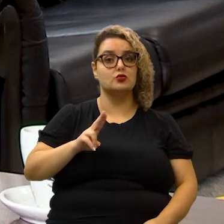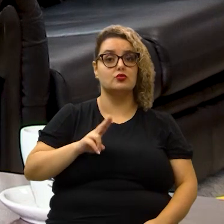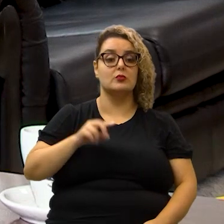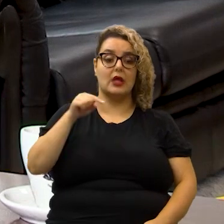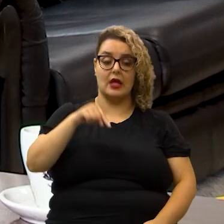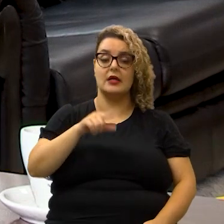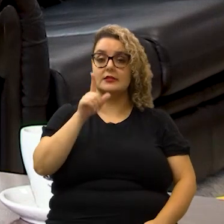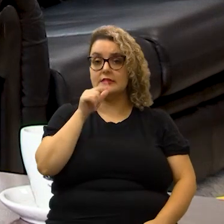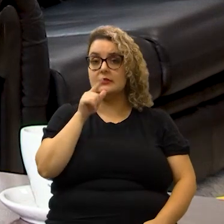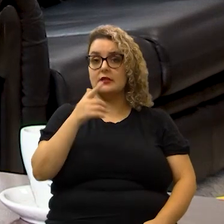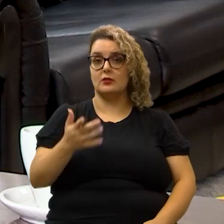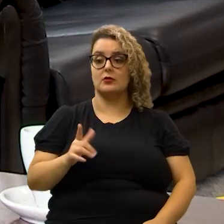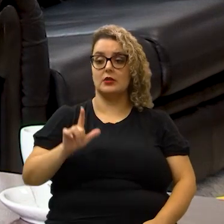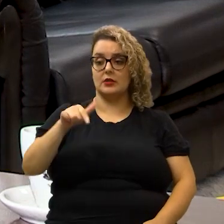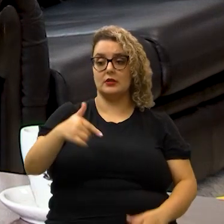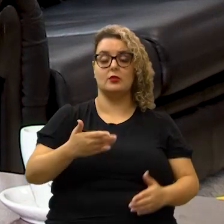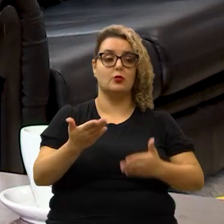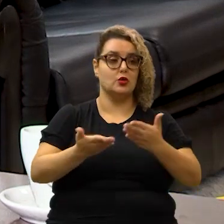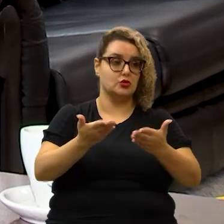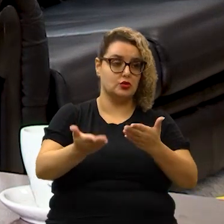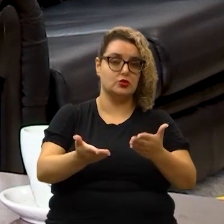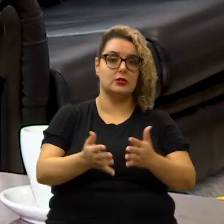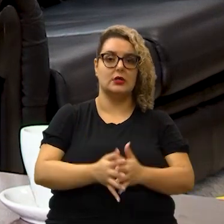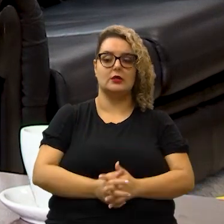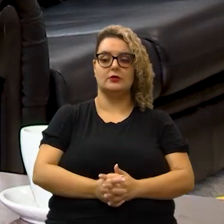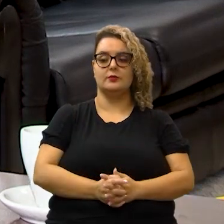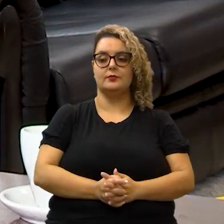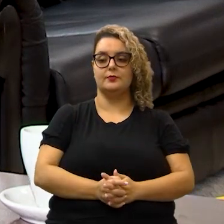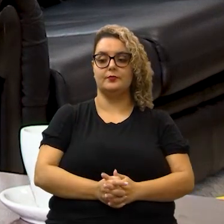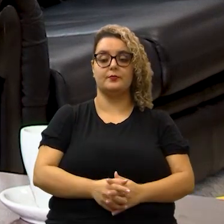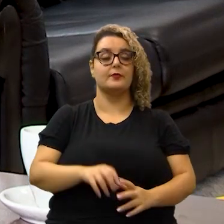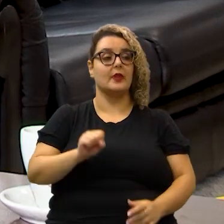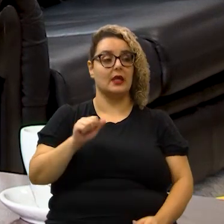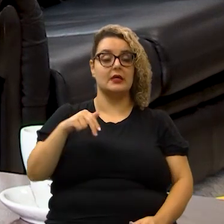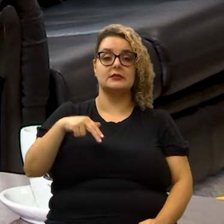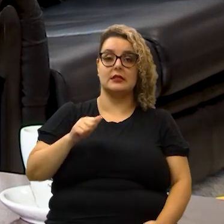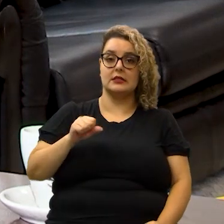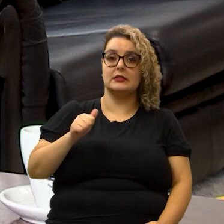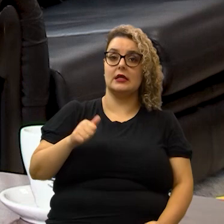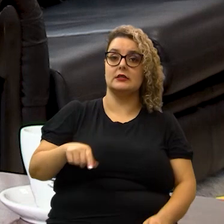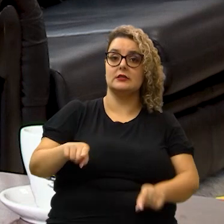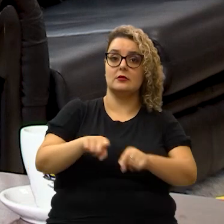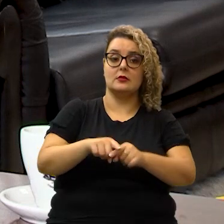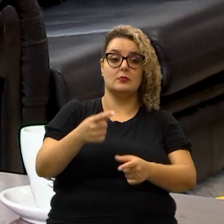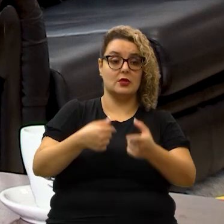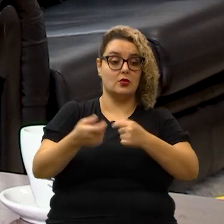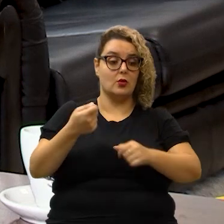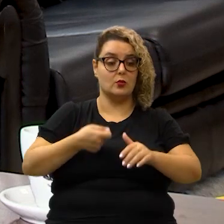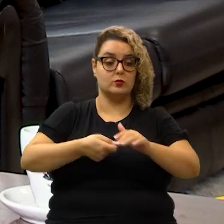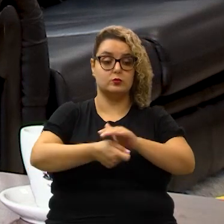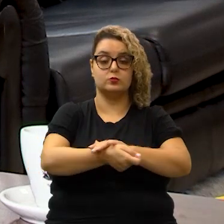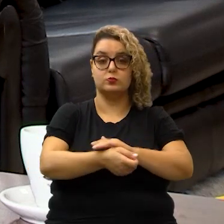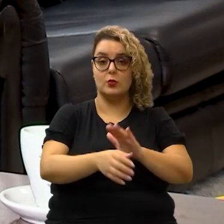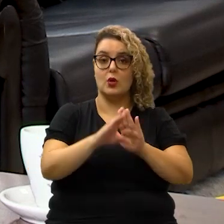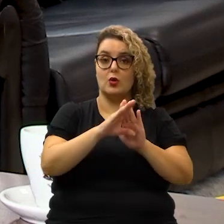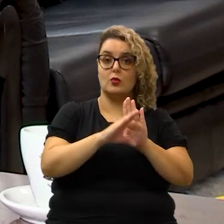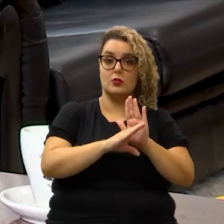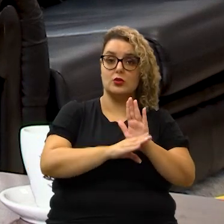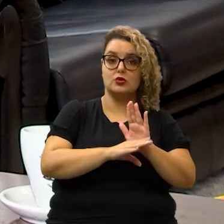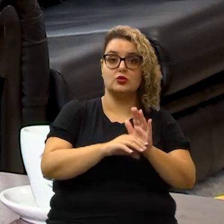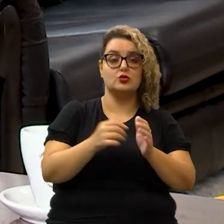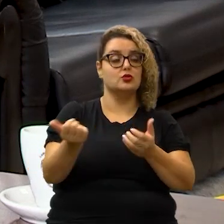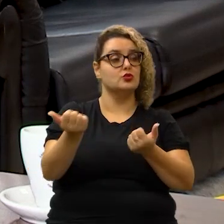do tratamento. A Sanasa também tem investido muito no programa de substituição de